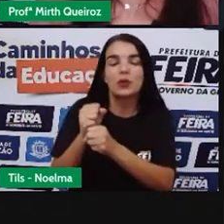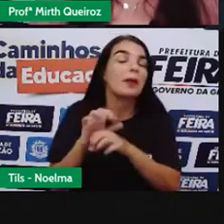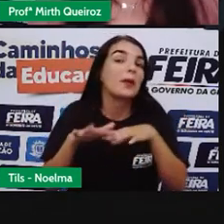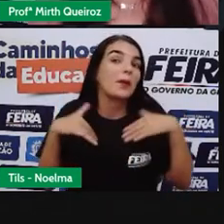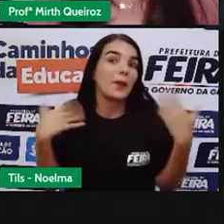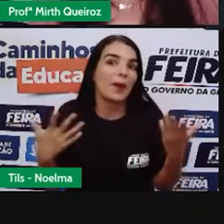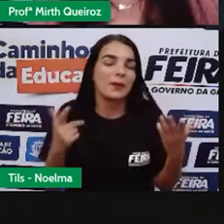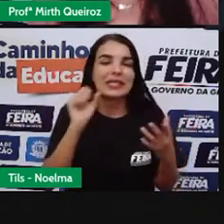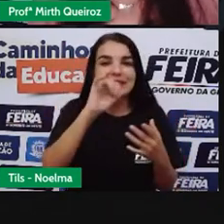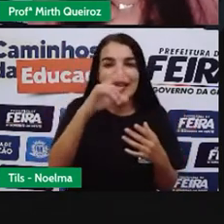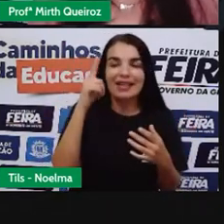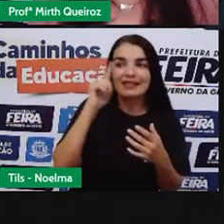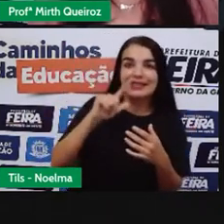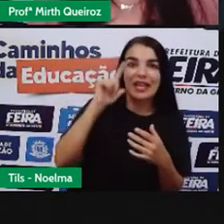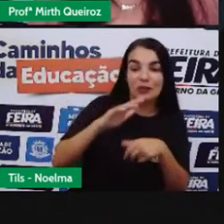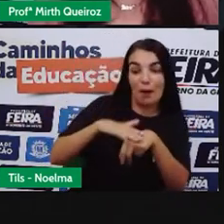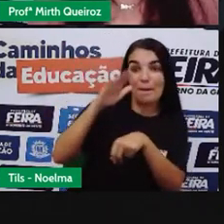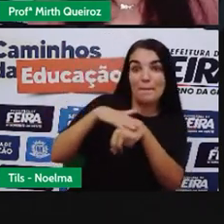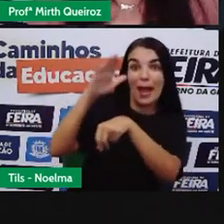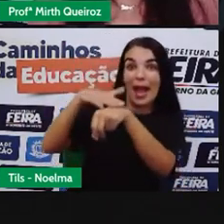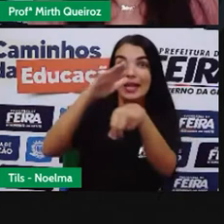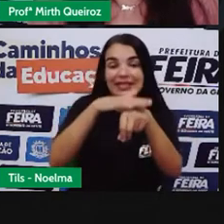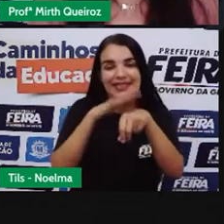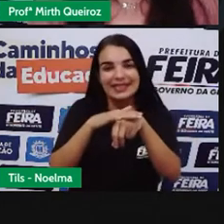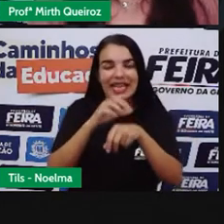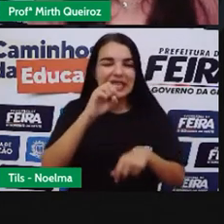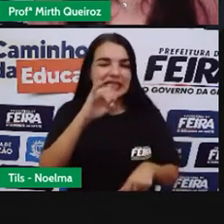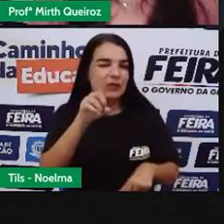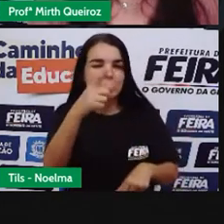mais. Se vocês não estão assistindo a partir do YouTube,